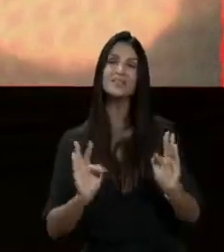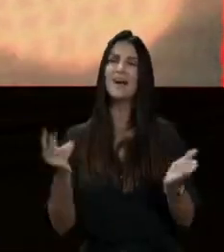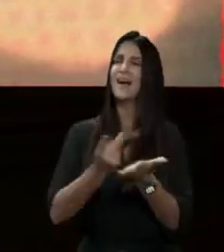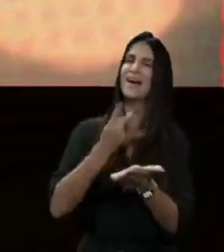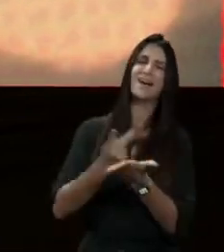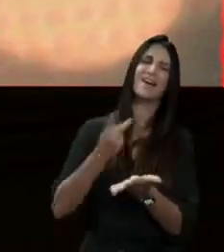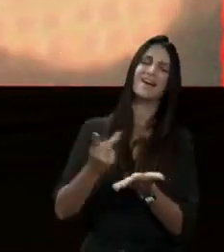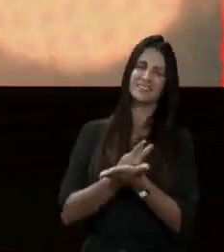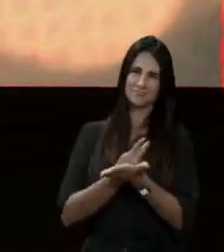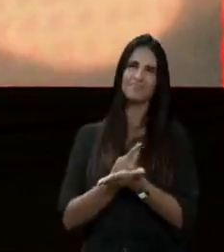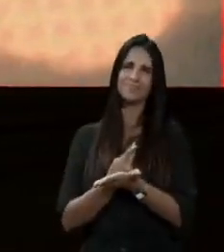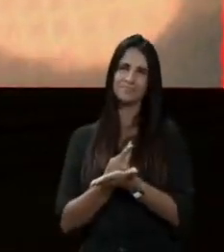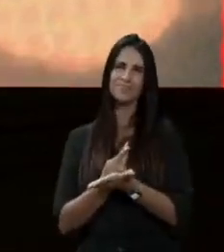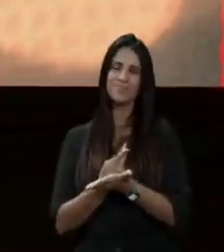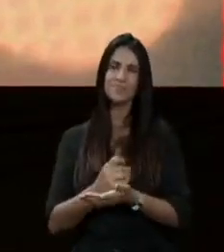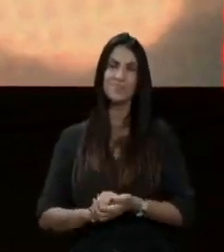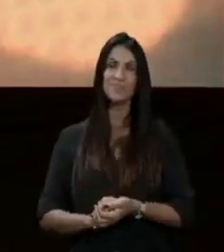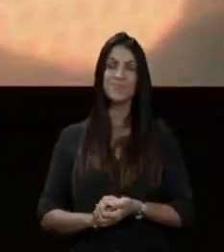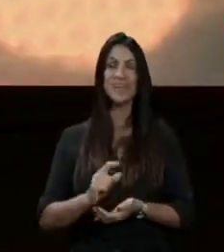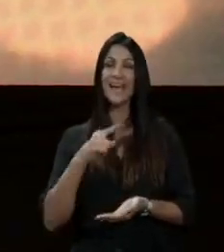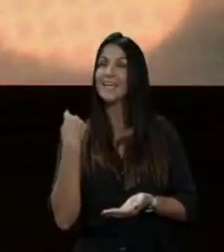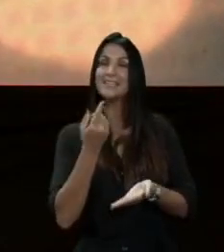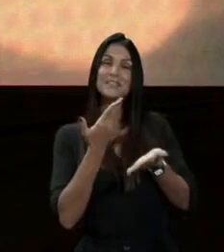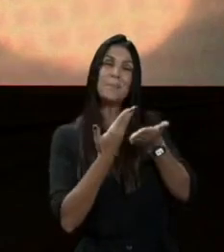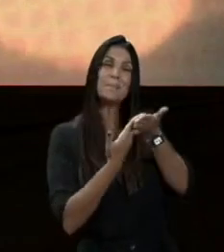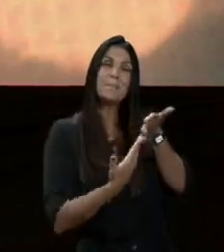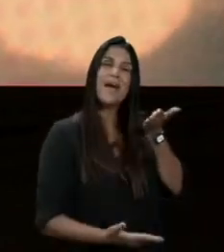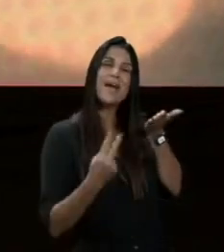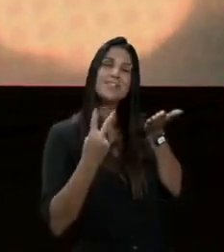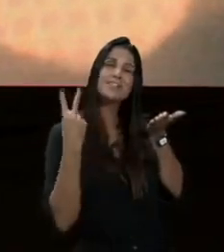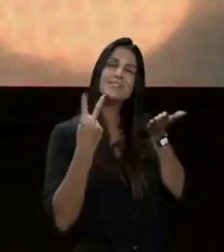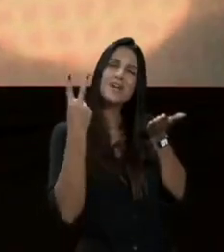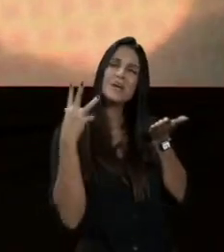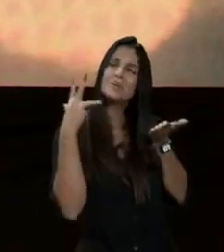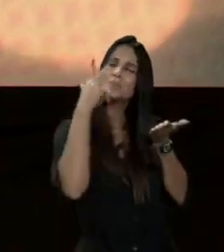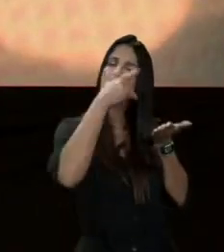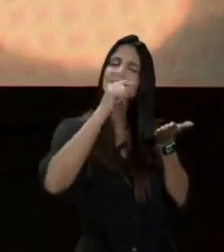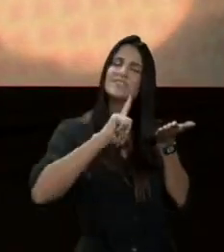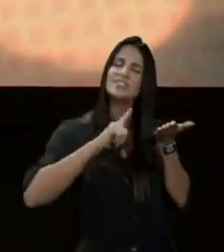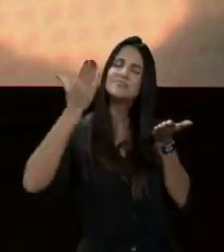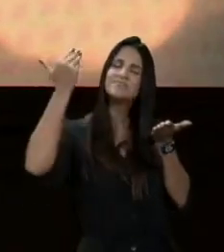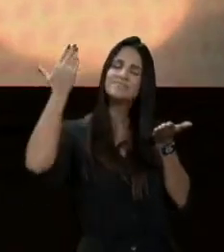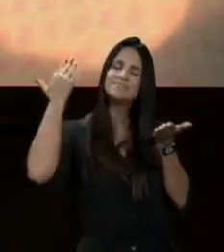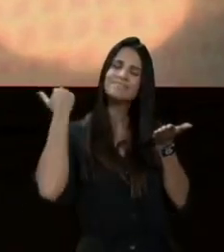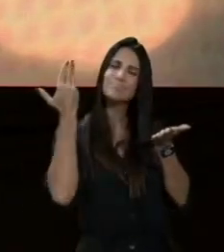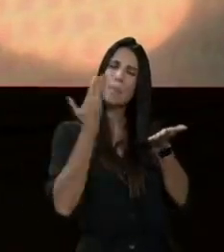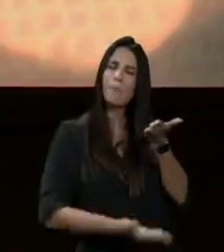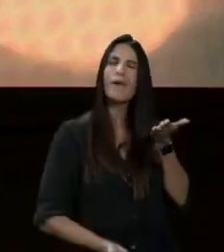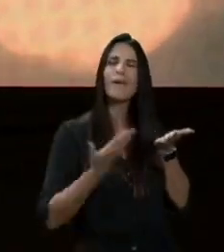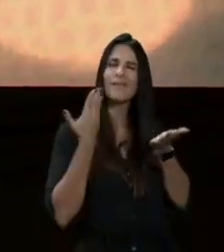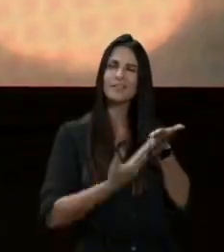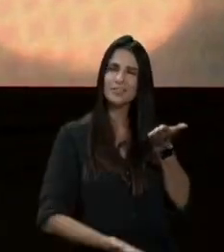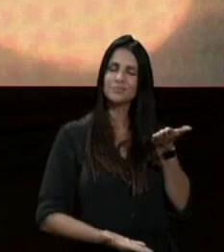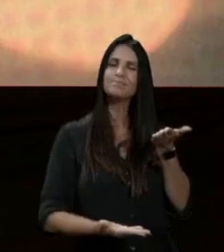o senhor urgente E aí a gente perde esses valores bonito que a gente tinha e aqueles valores que